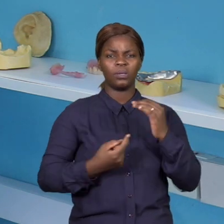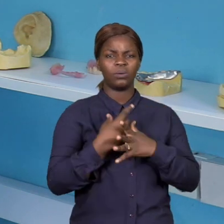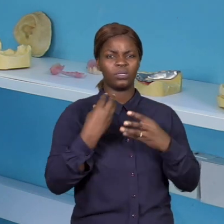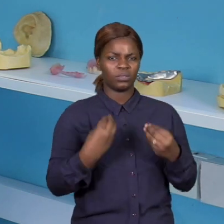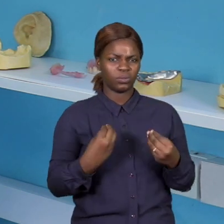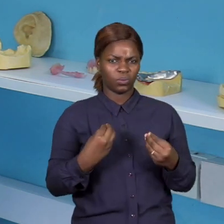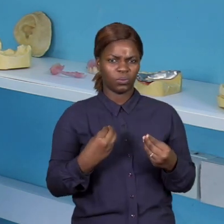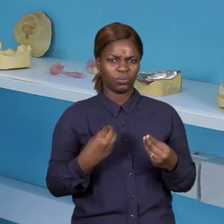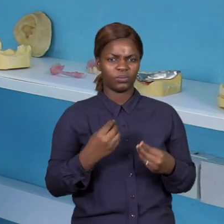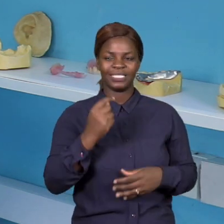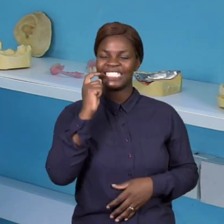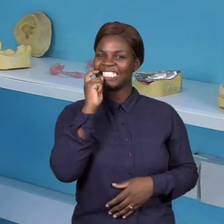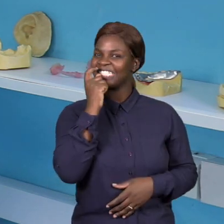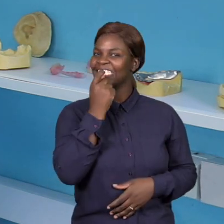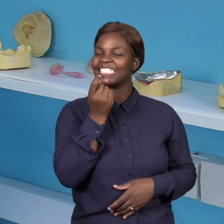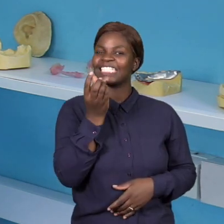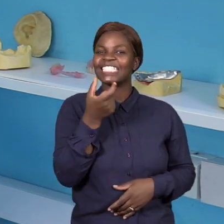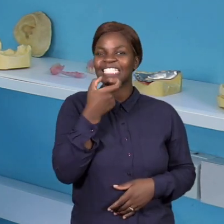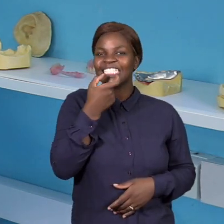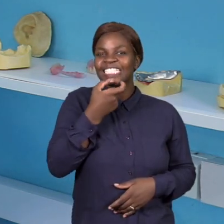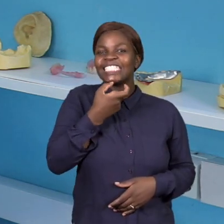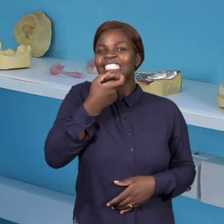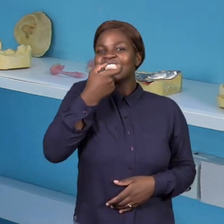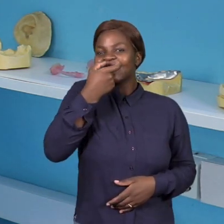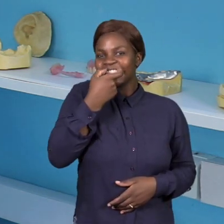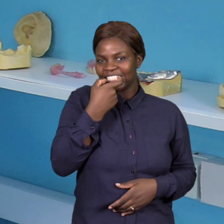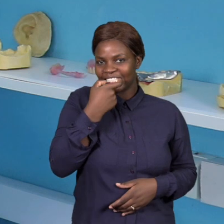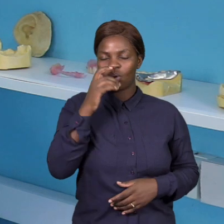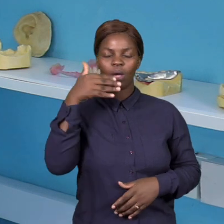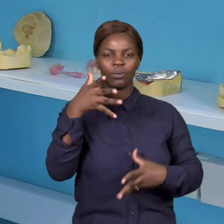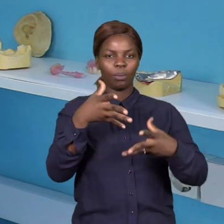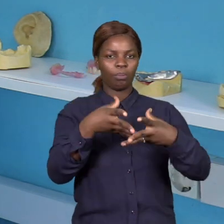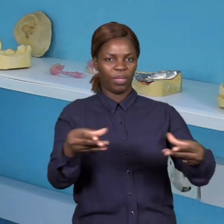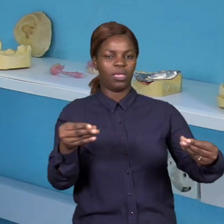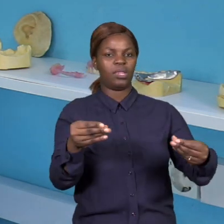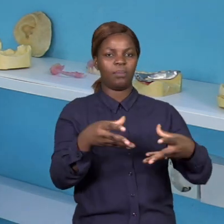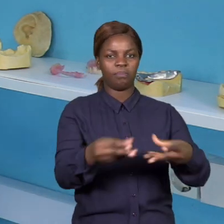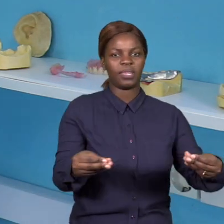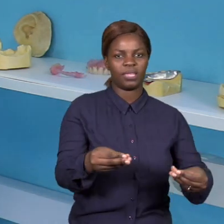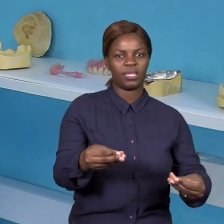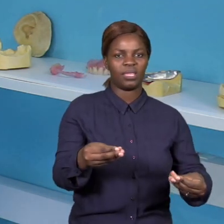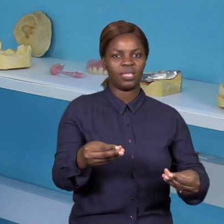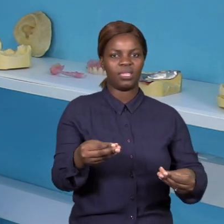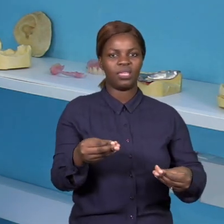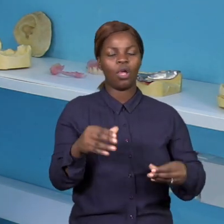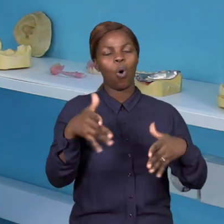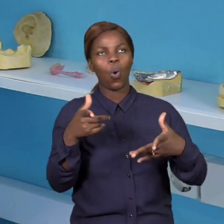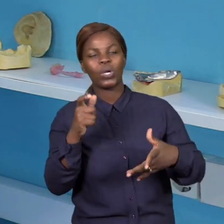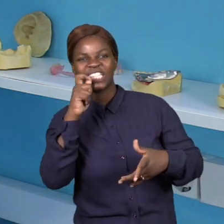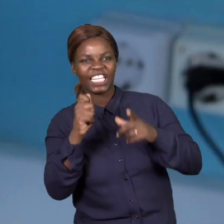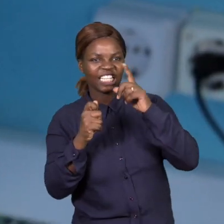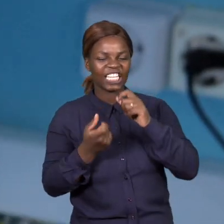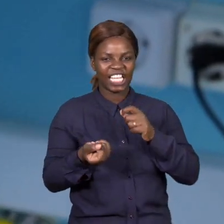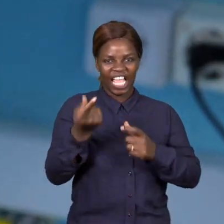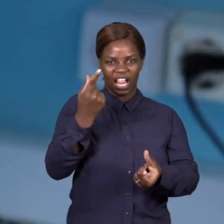as placas que vão se colocar quando temos perdas totais, também diga-se parciais. Normalmente essas placas são placas